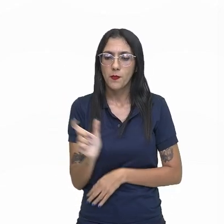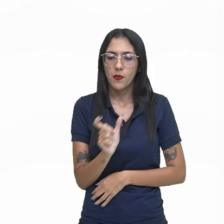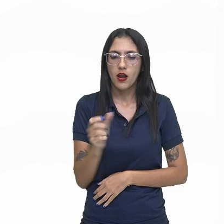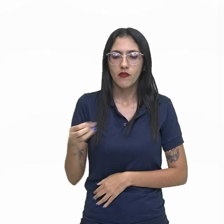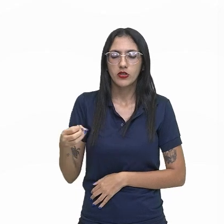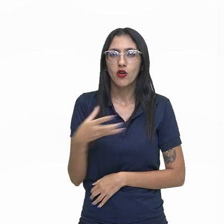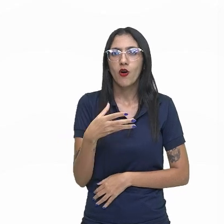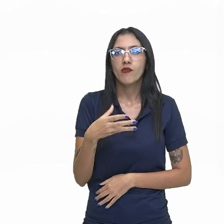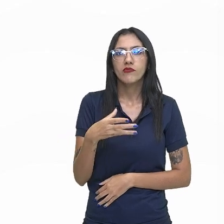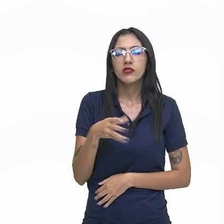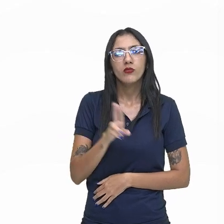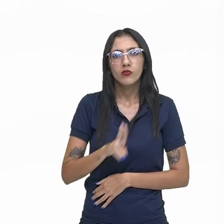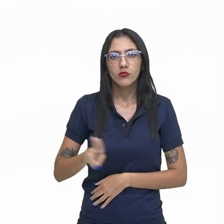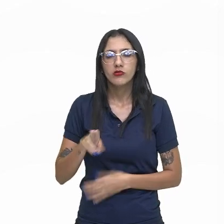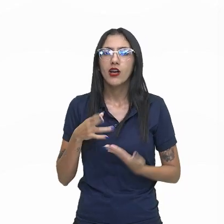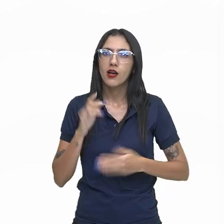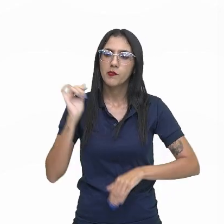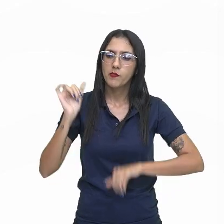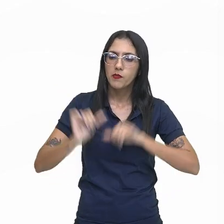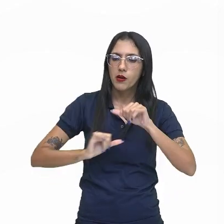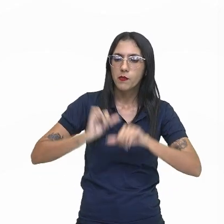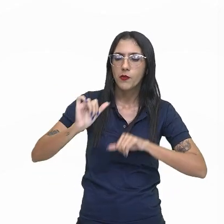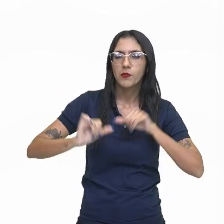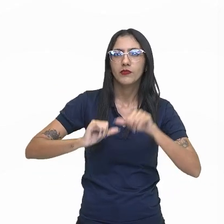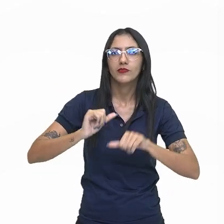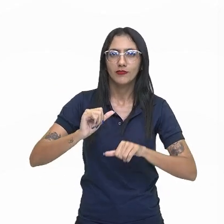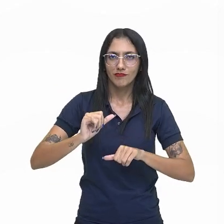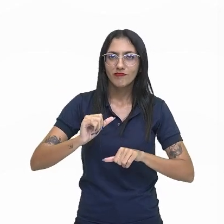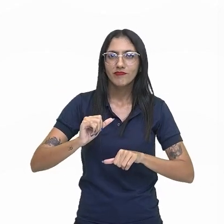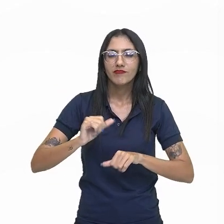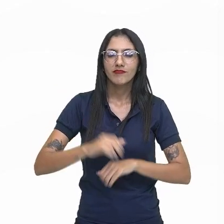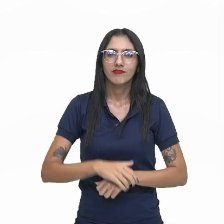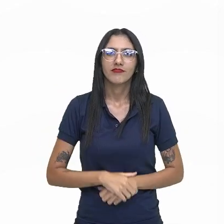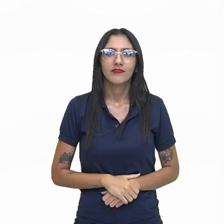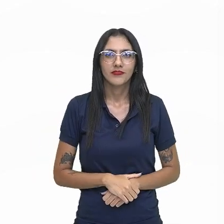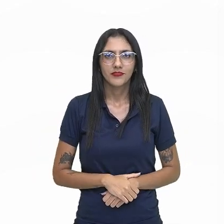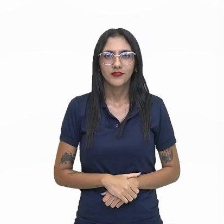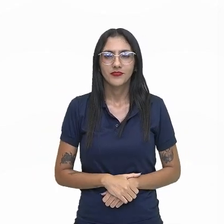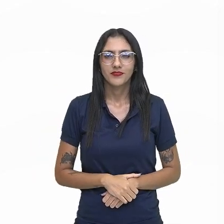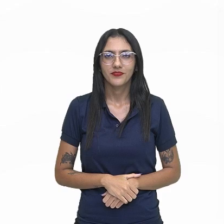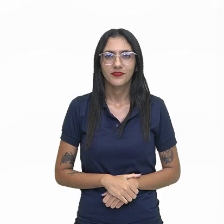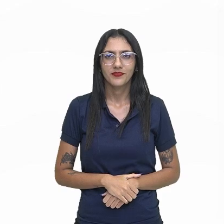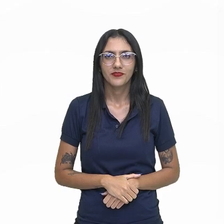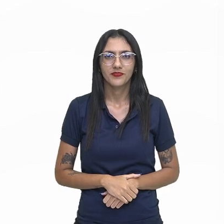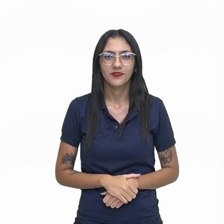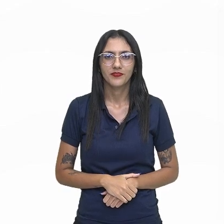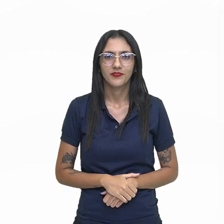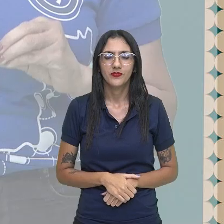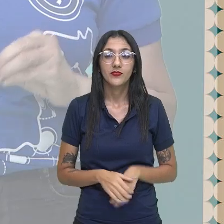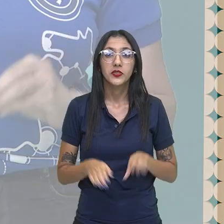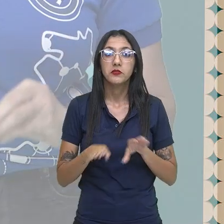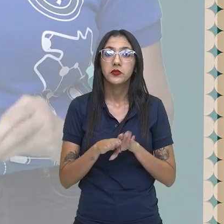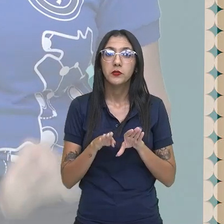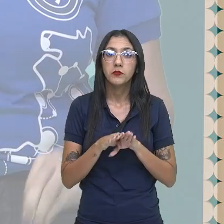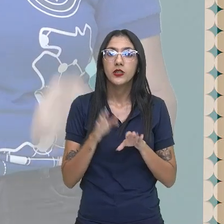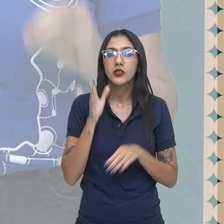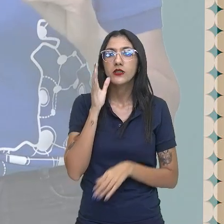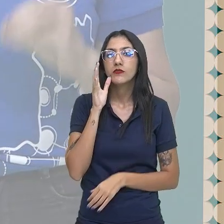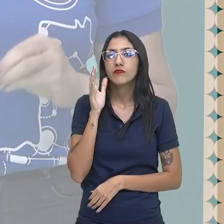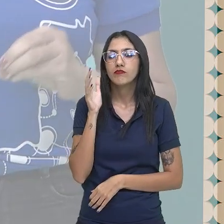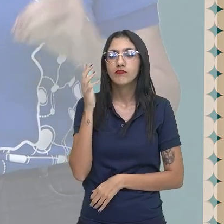assim a linguagem vai sobrevivendo. Temos também a variação